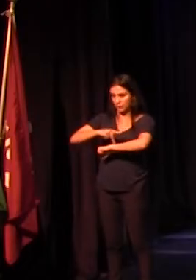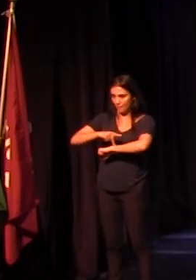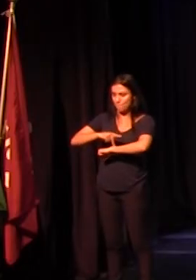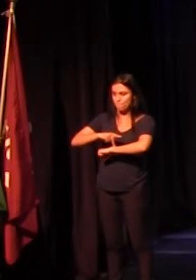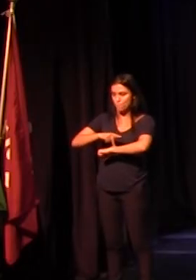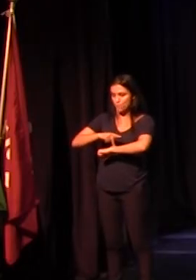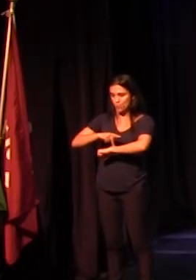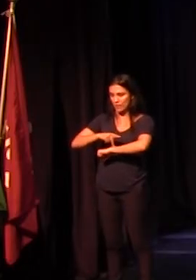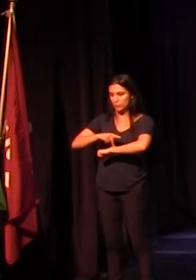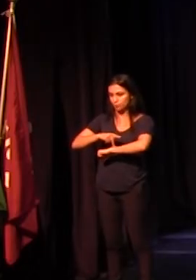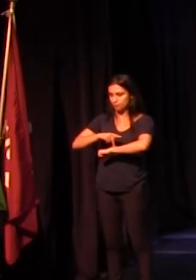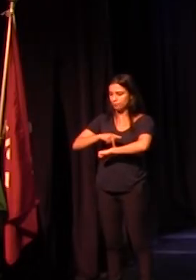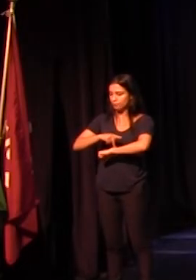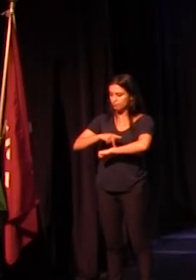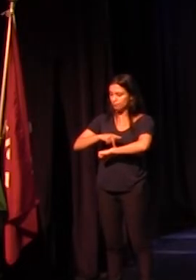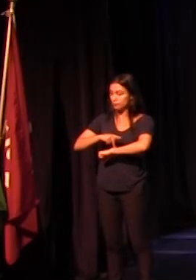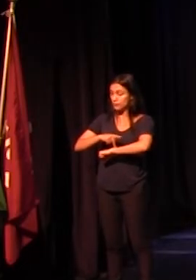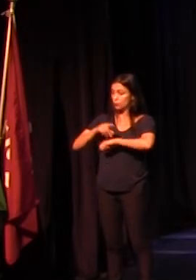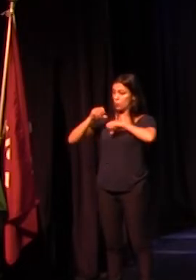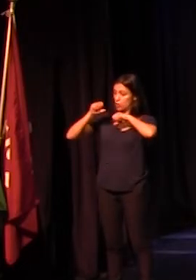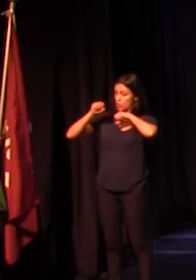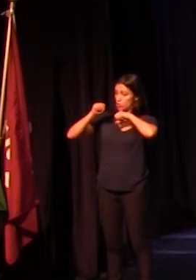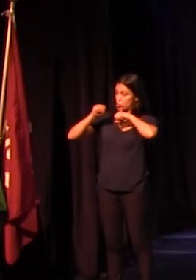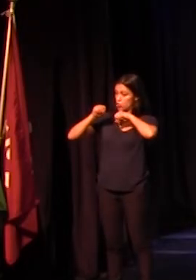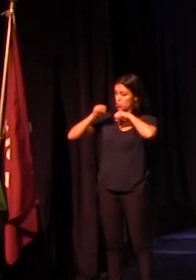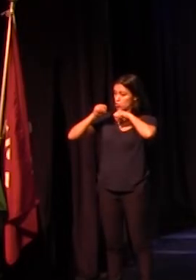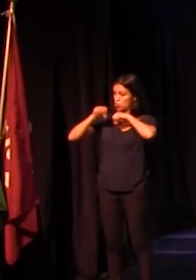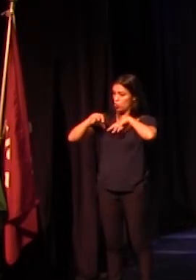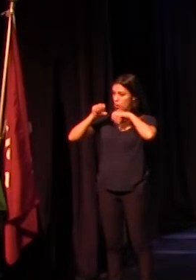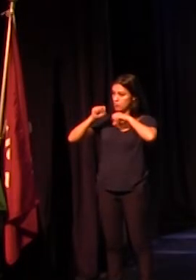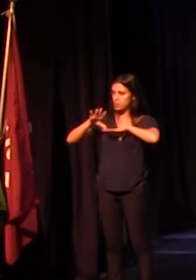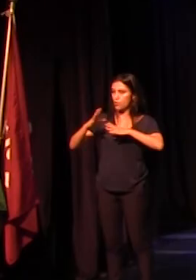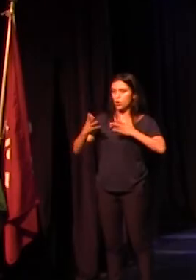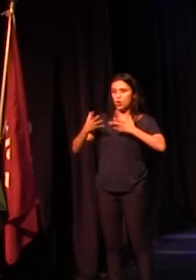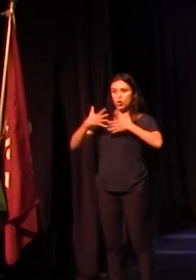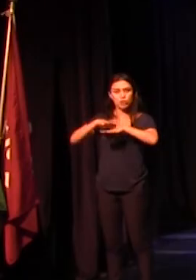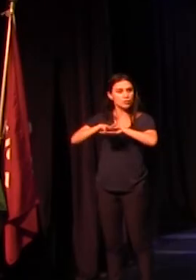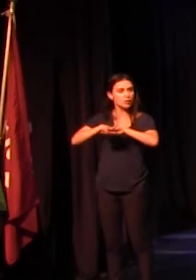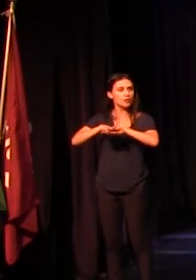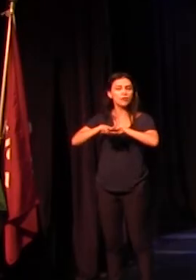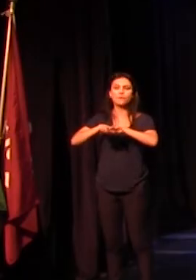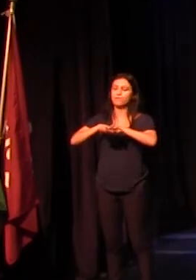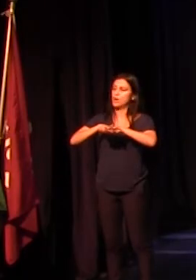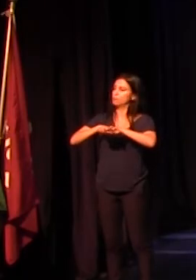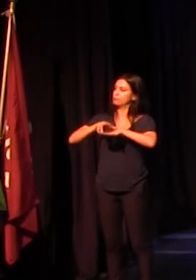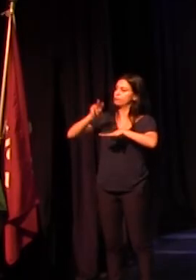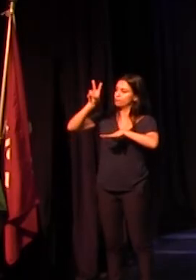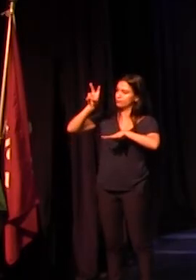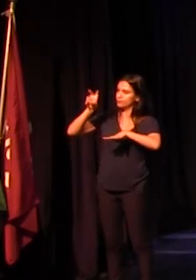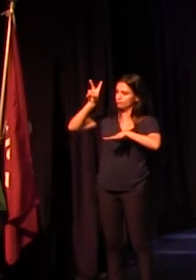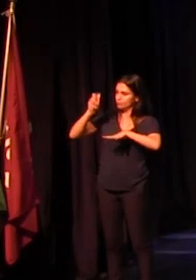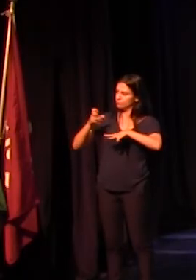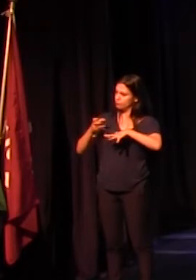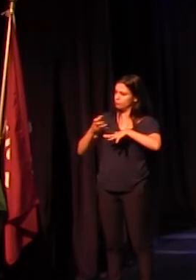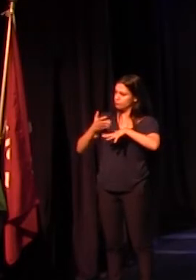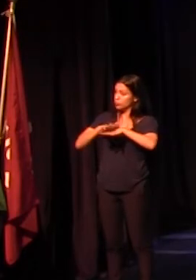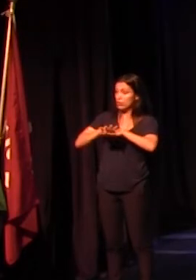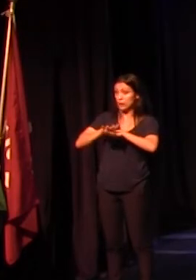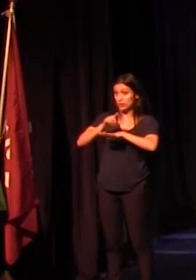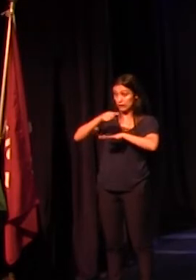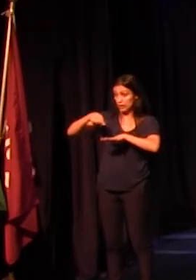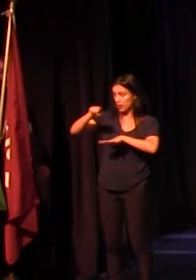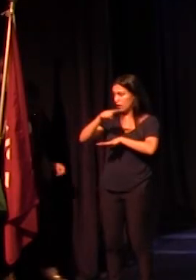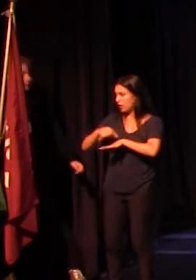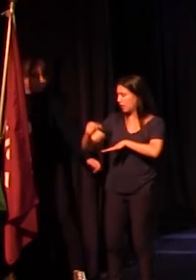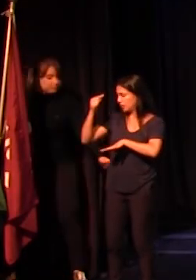pouquinho da educação inclusiva, não vou entrar muito no campo da Silvana, né, Silvana? Mas só para a gente poder entender um pouco o